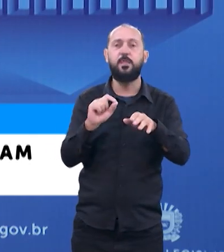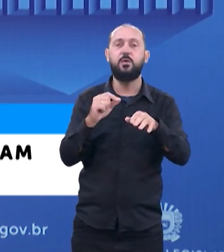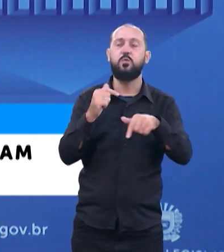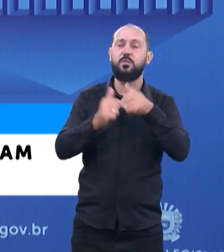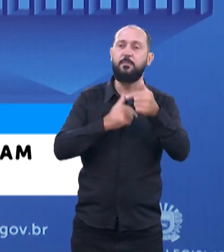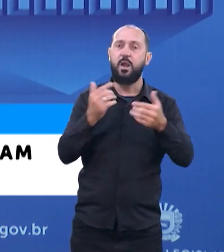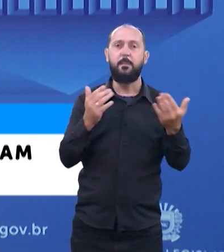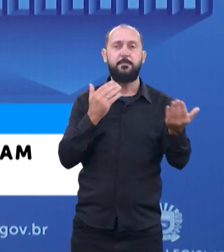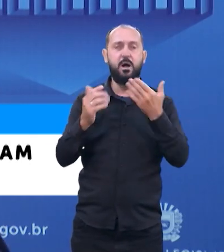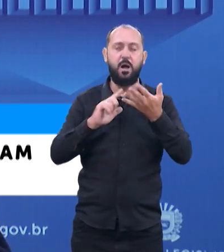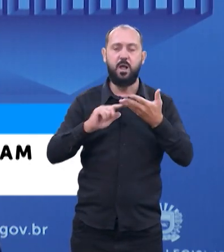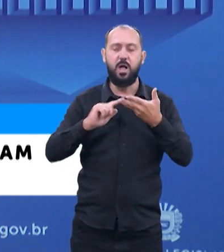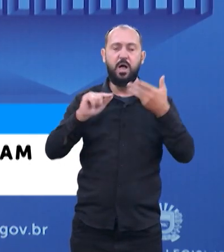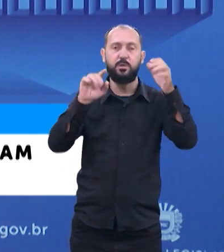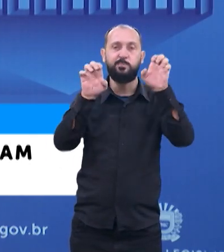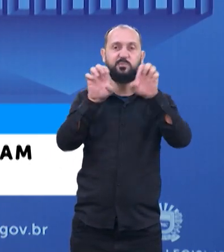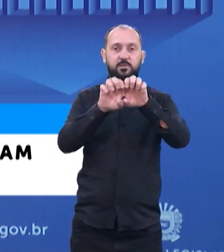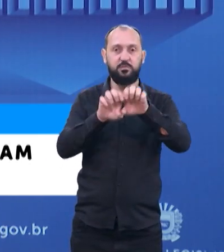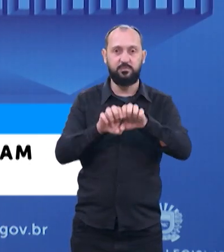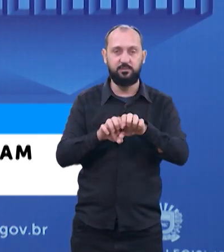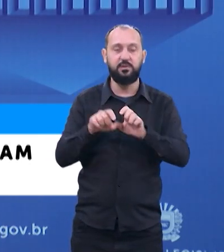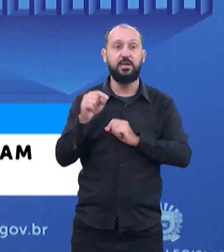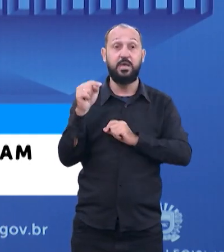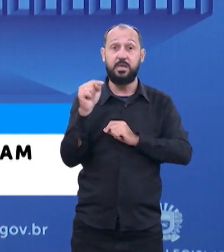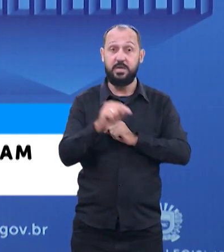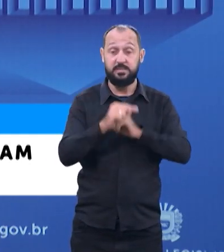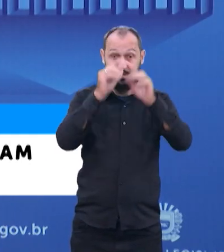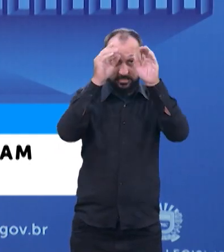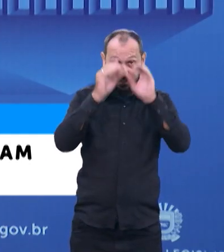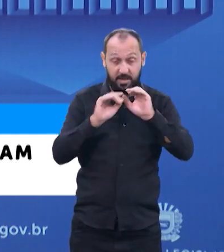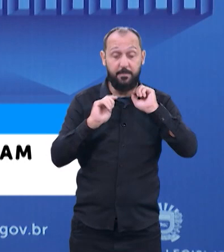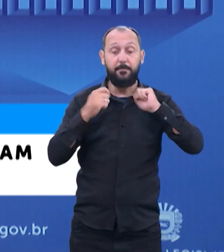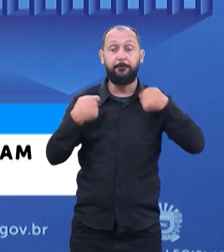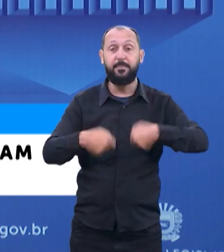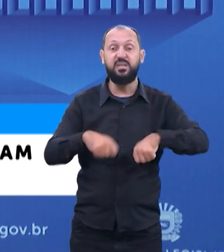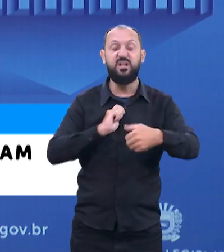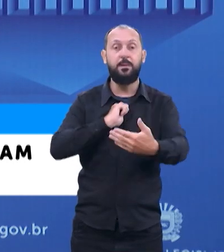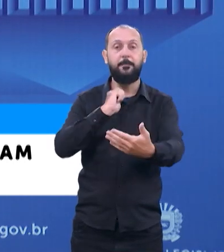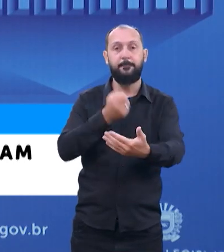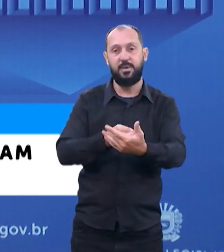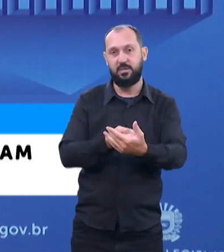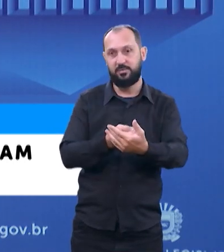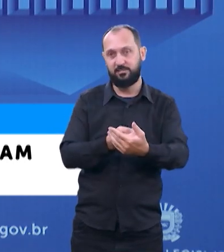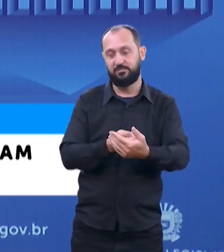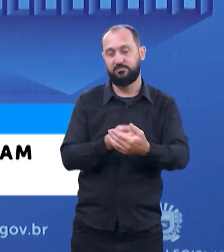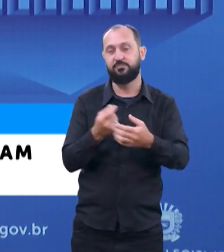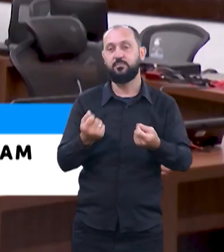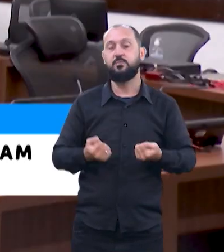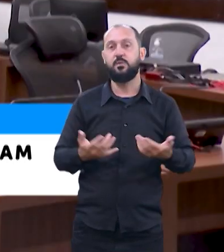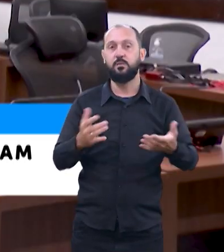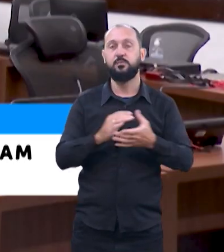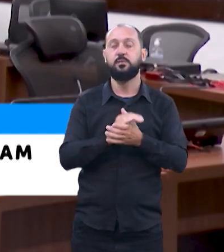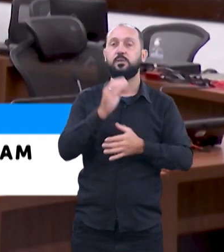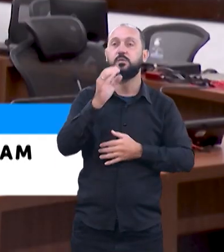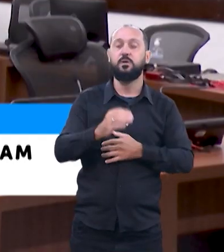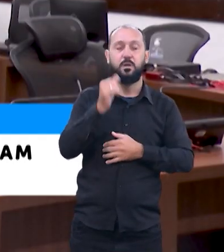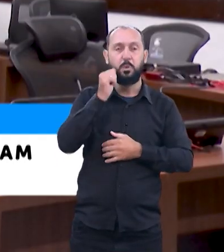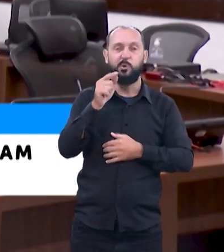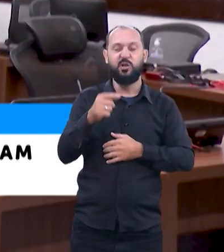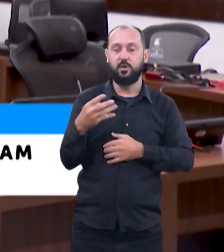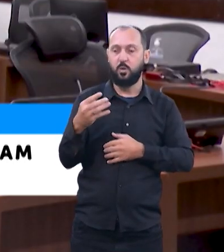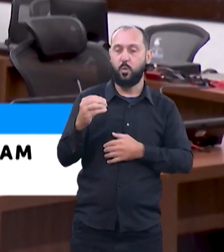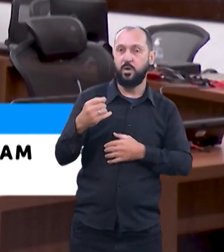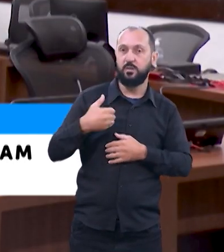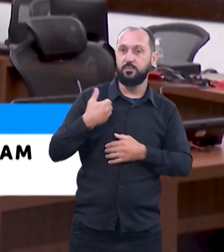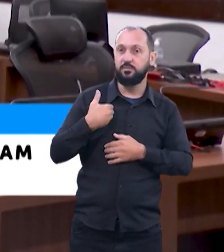da psicóloga, toda a infraestrutura, este cidadão tem que pagar essa despesa. No crime, uma mulher de